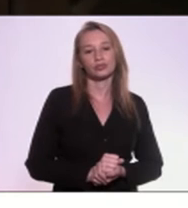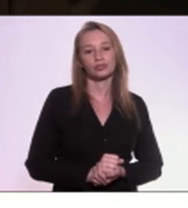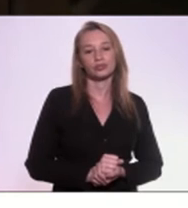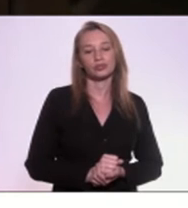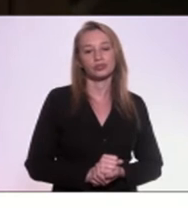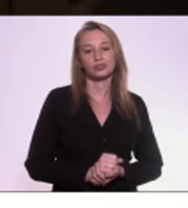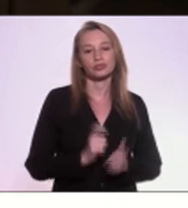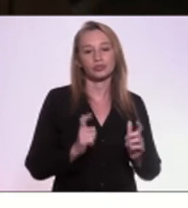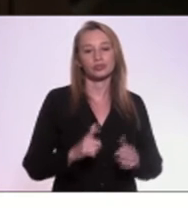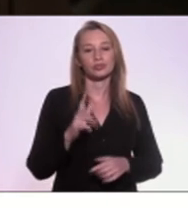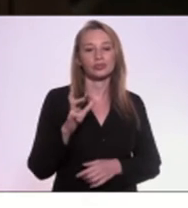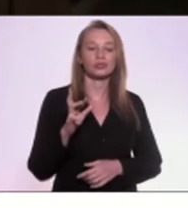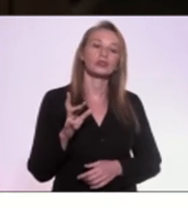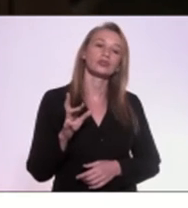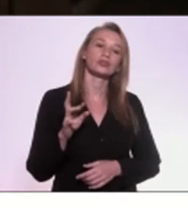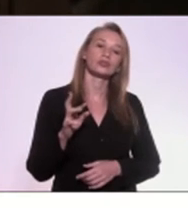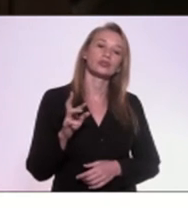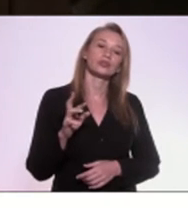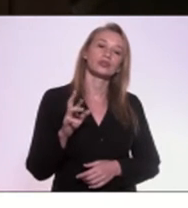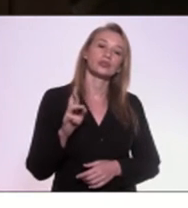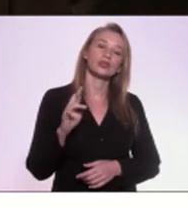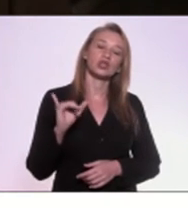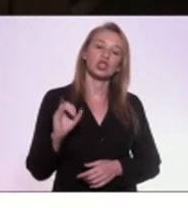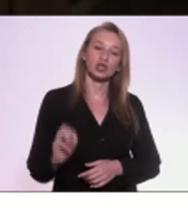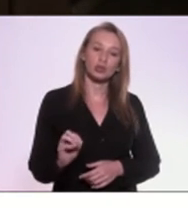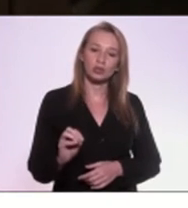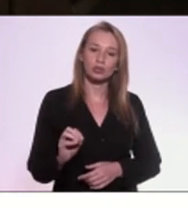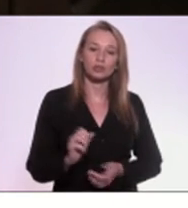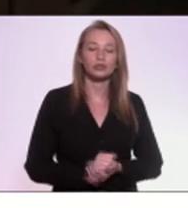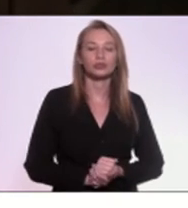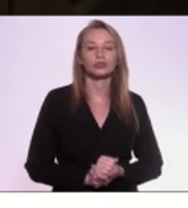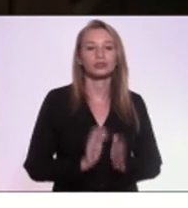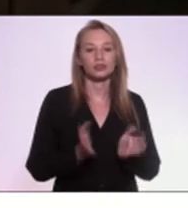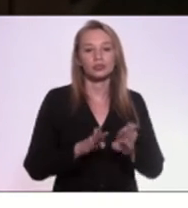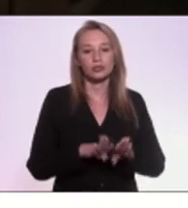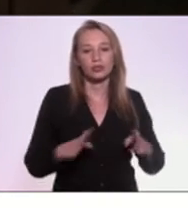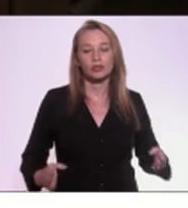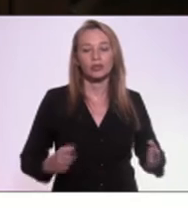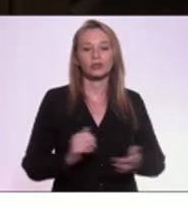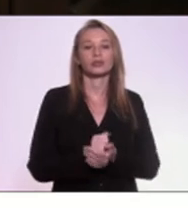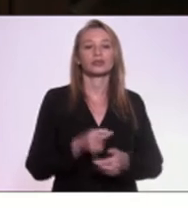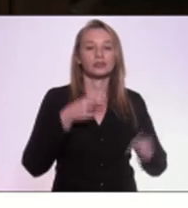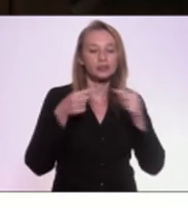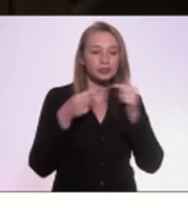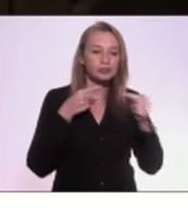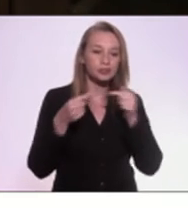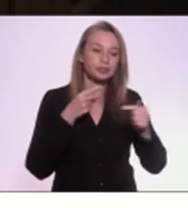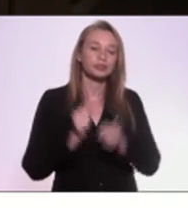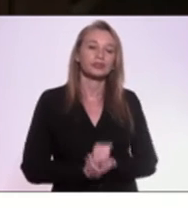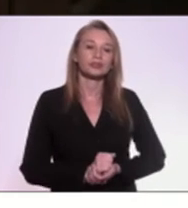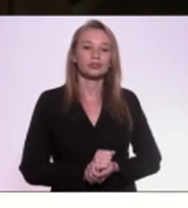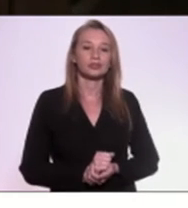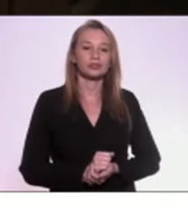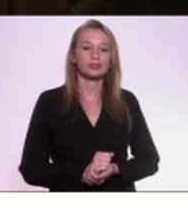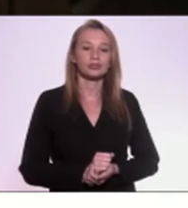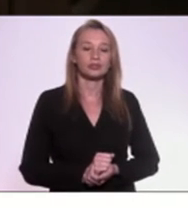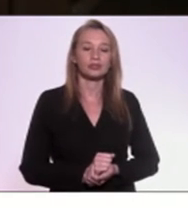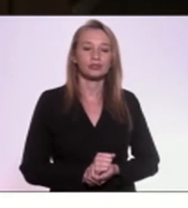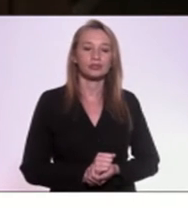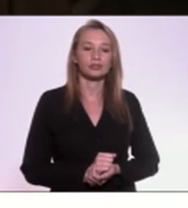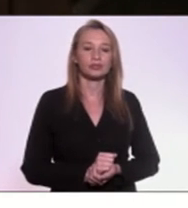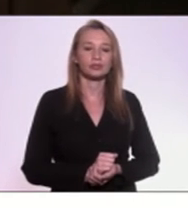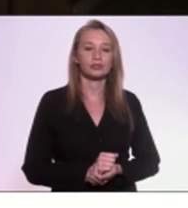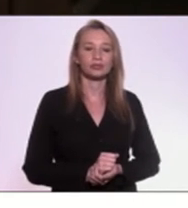da rede Rio, que ele lançou na UERJ, e hoje teve uma mesa redonda, um debate sobre um balanço